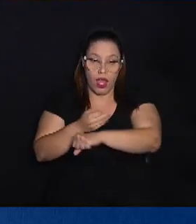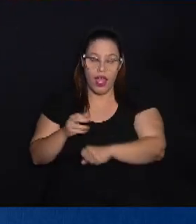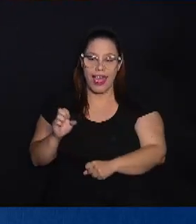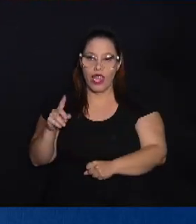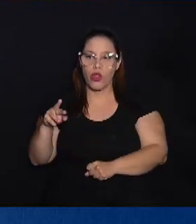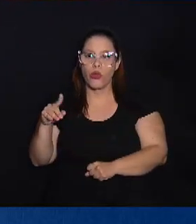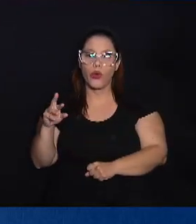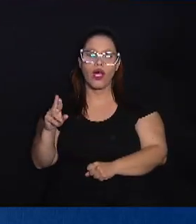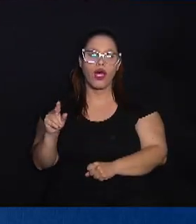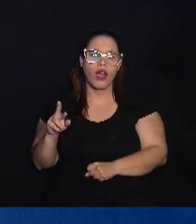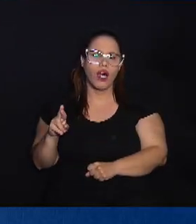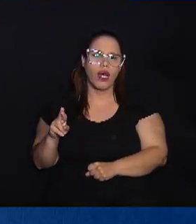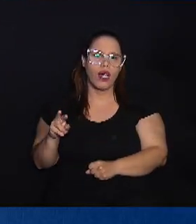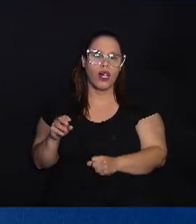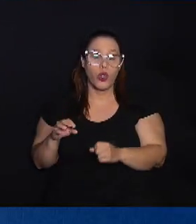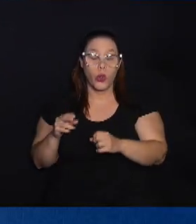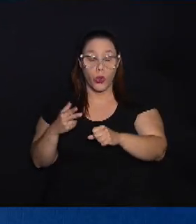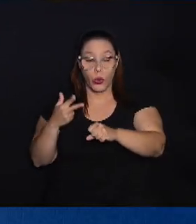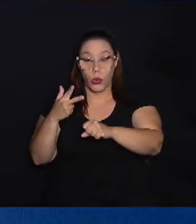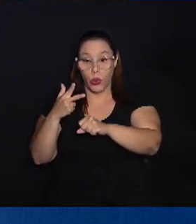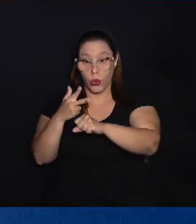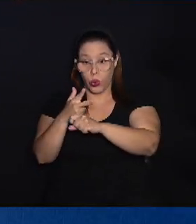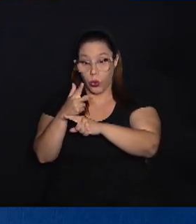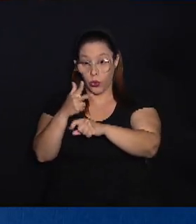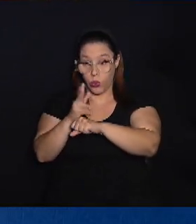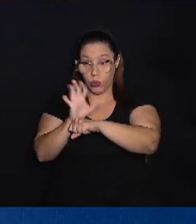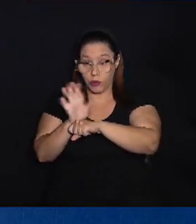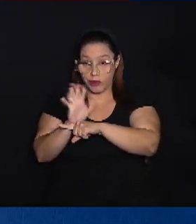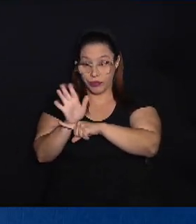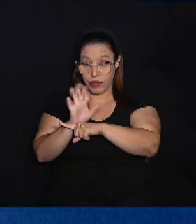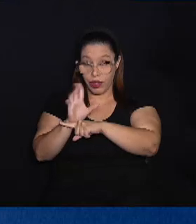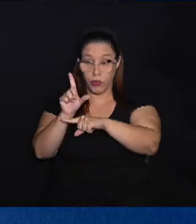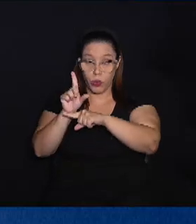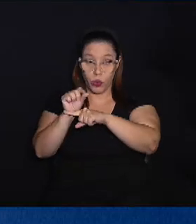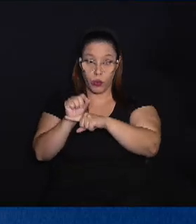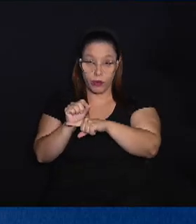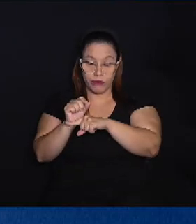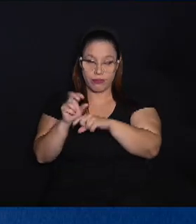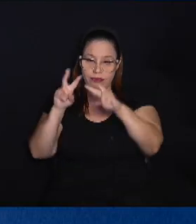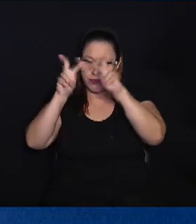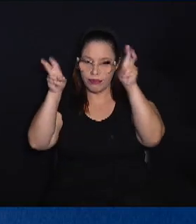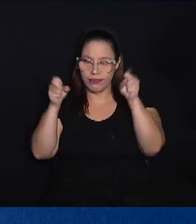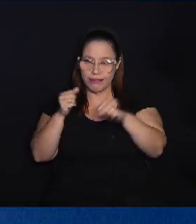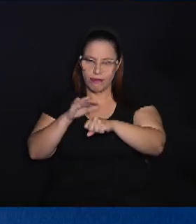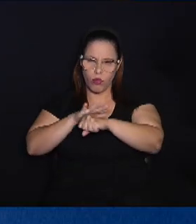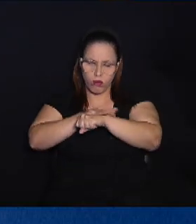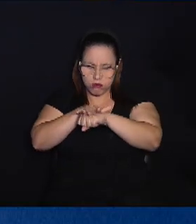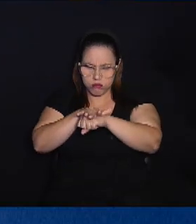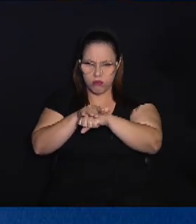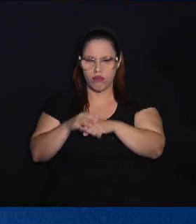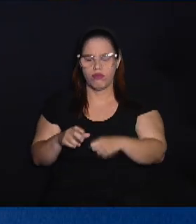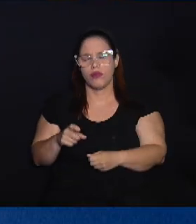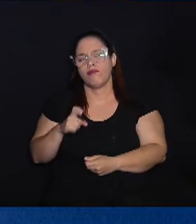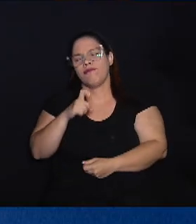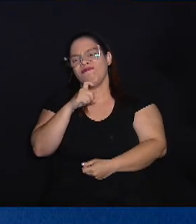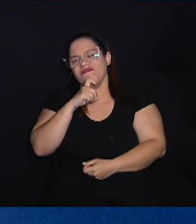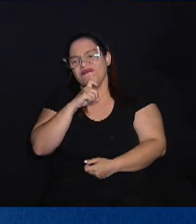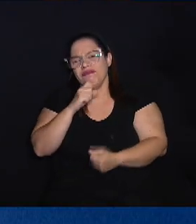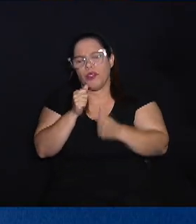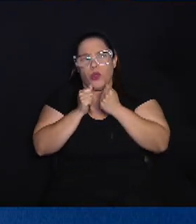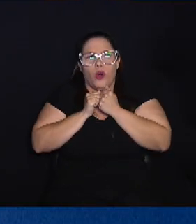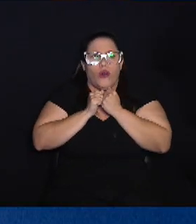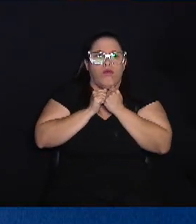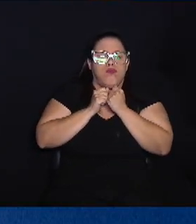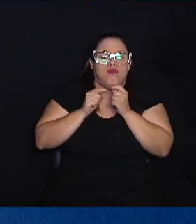Educar produzem curta-metragem com o tema racismo. Chegamos ao inverno e vem aquela